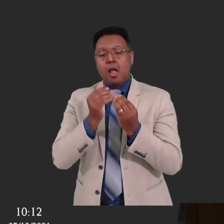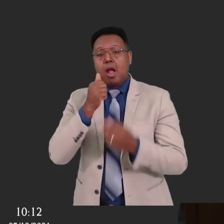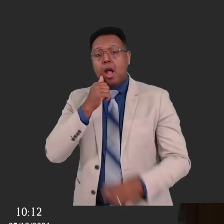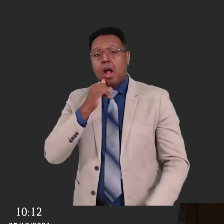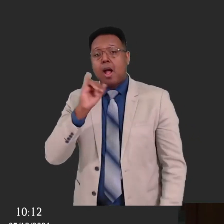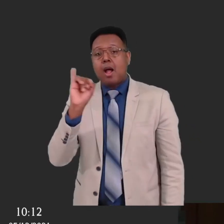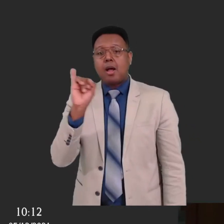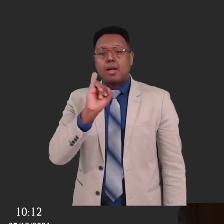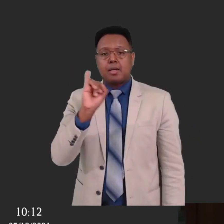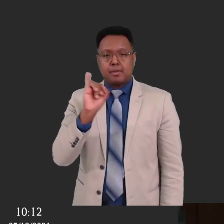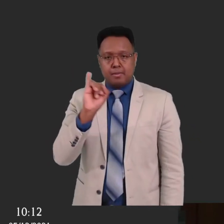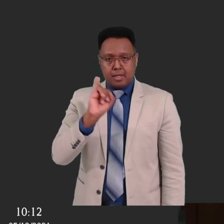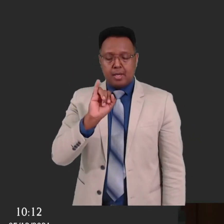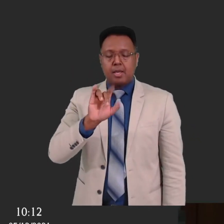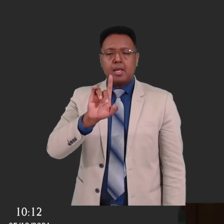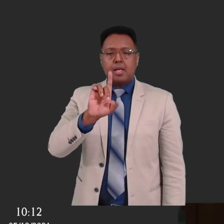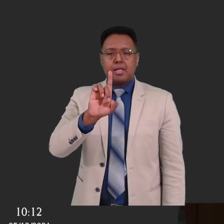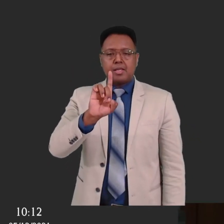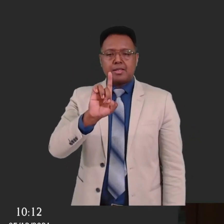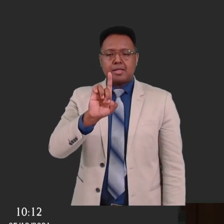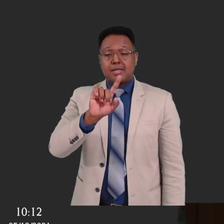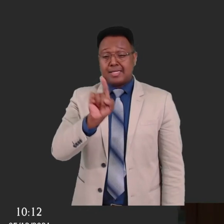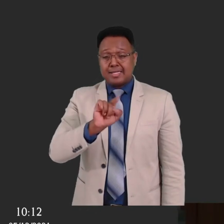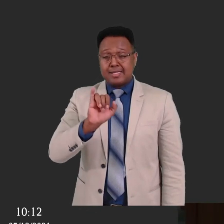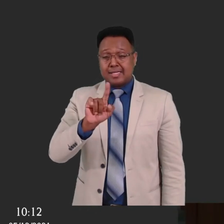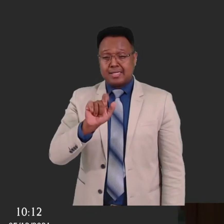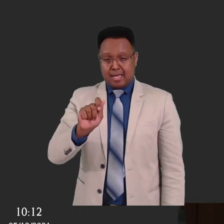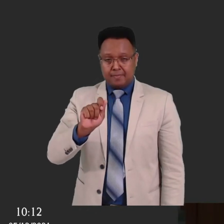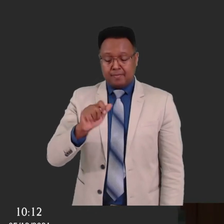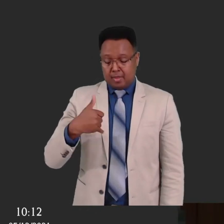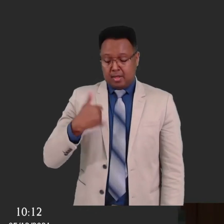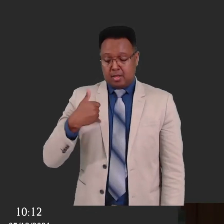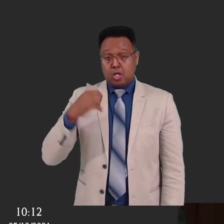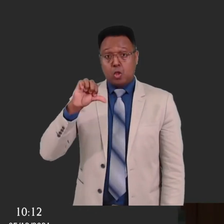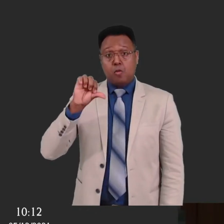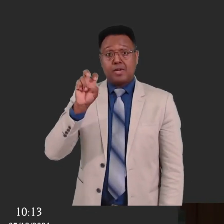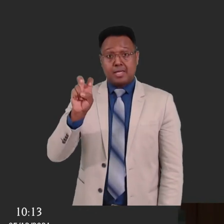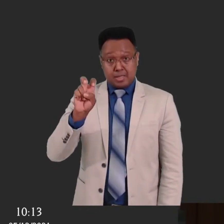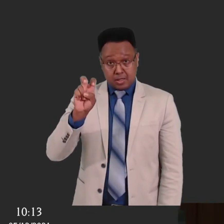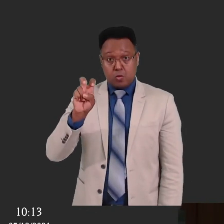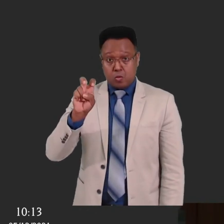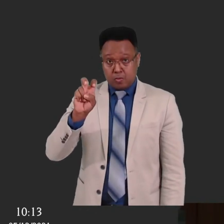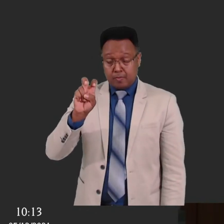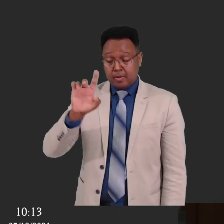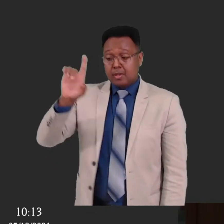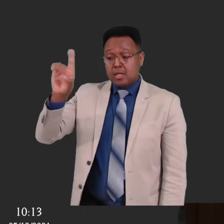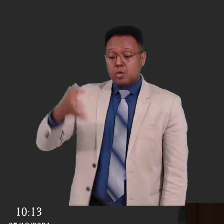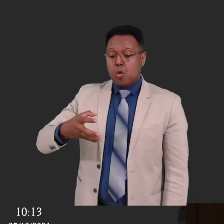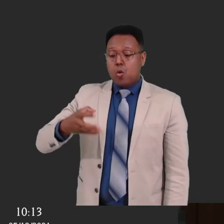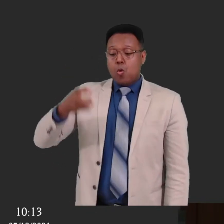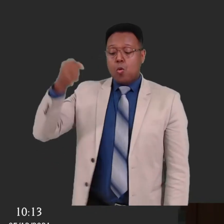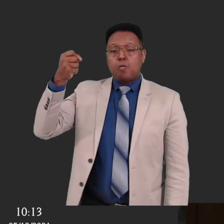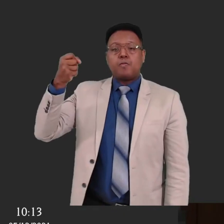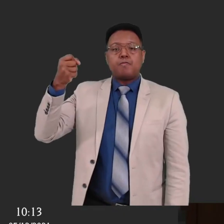de Araújo Silva, conhecida como irmã Ziza, de 95 anos de idade. O Senhor recolheu